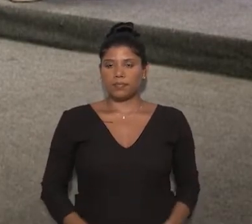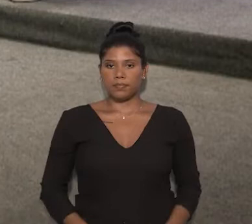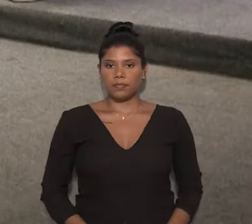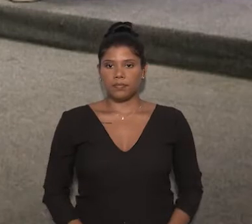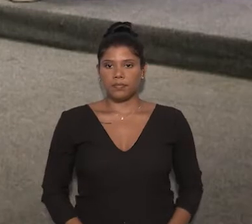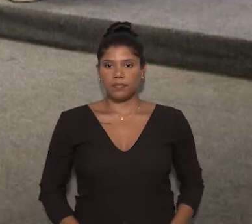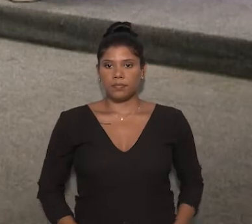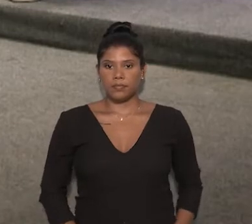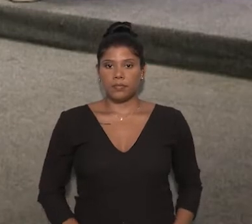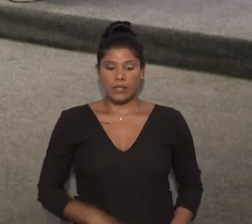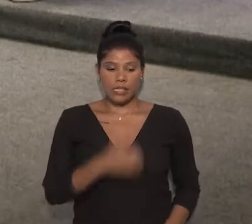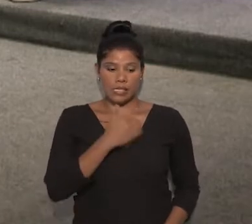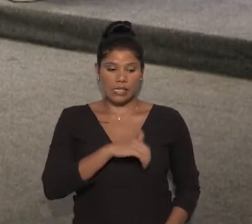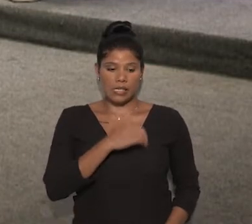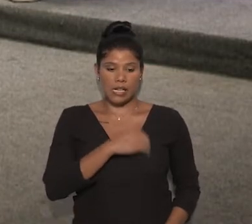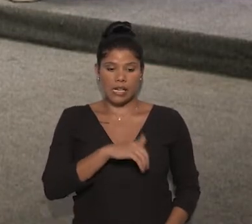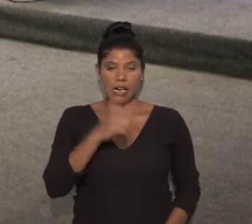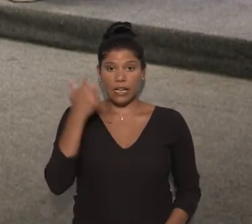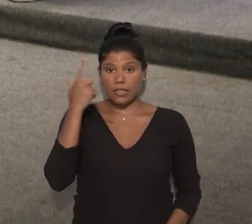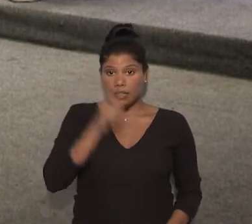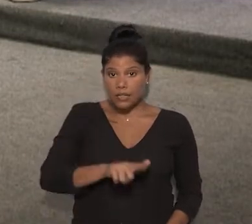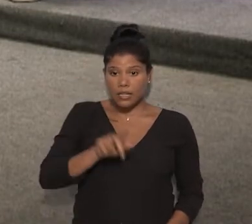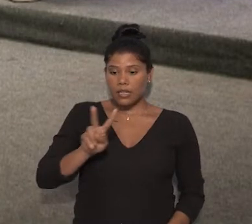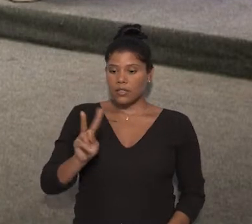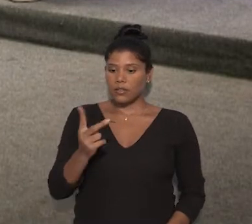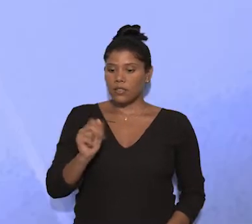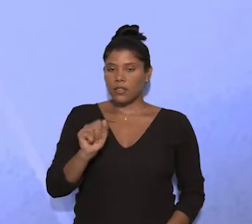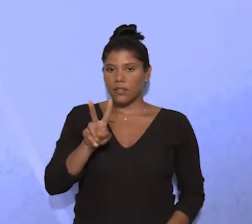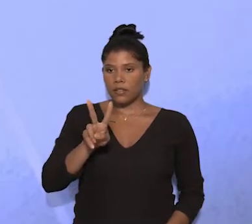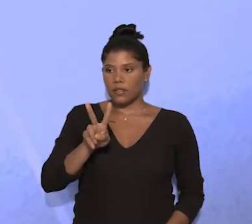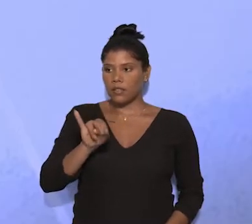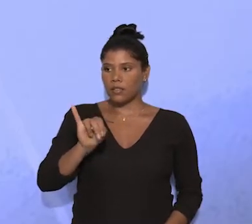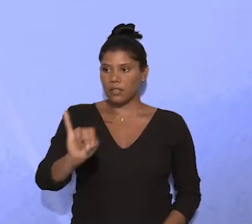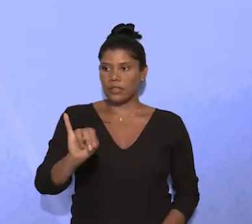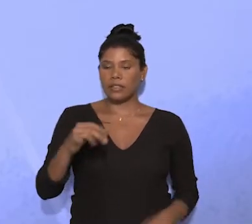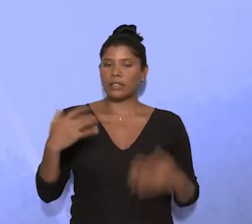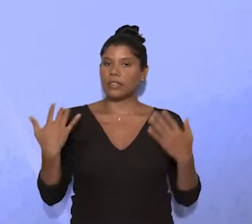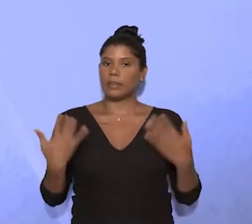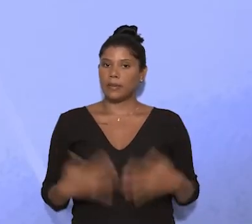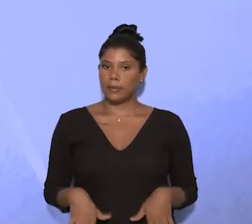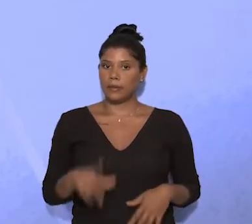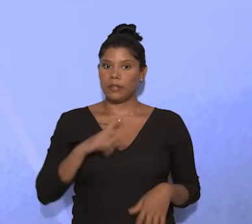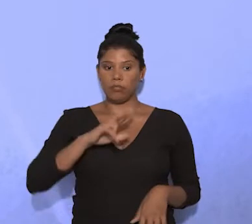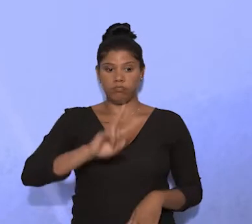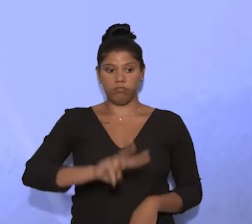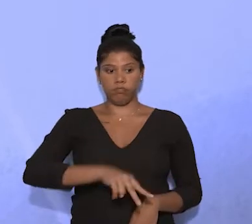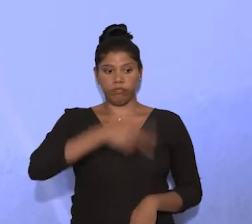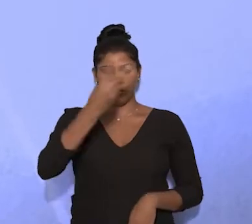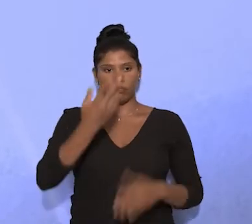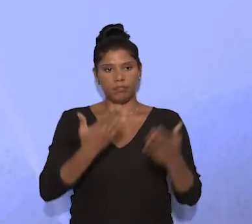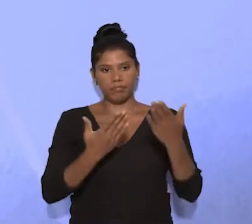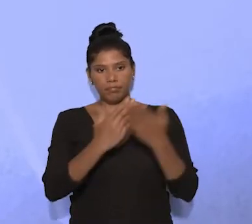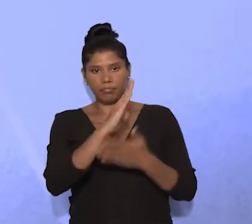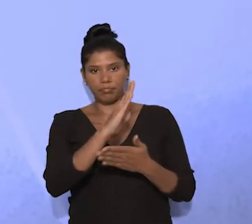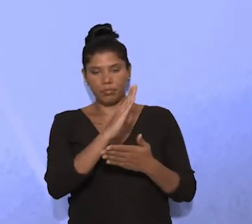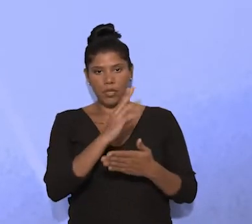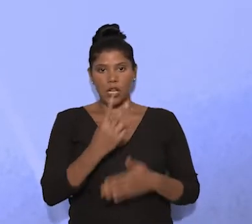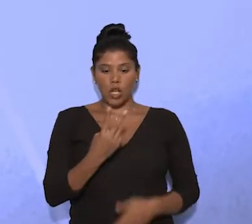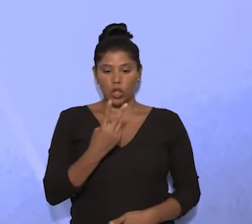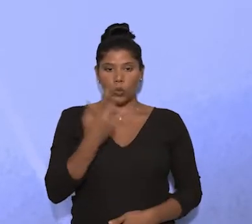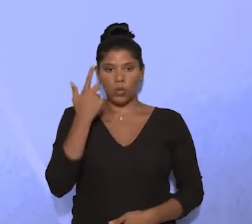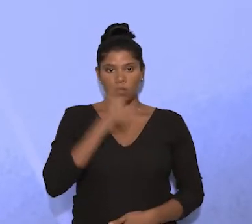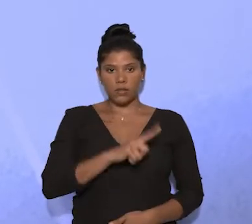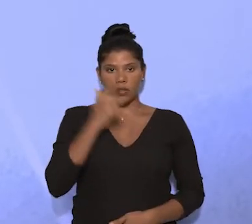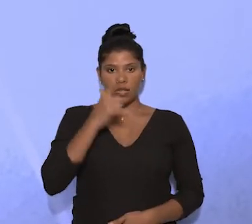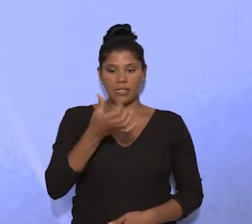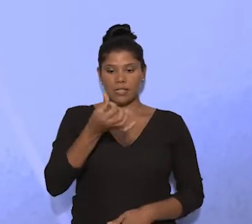Se o Ceará ganhar do Avaí, só para concluir, se ele ganhar do Avaí, dá um salto na tabela, porque são 2 vitórias consecutivas, 6 pontos